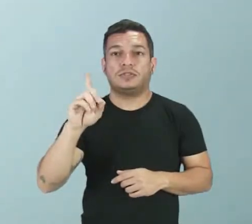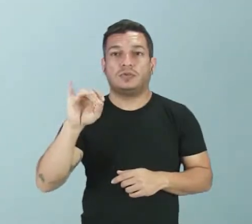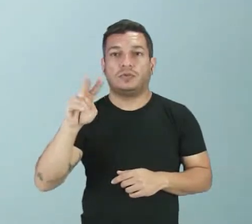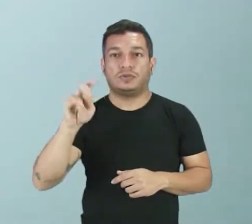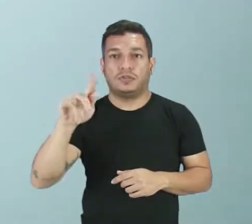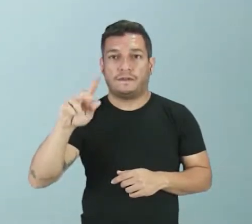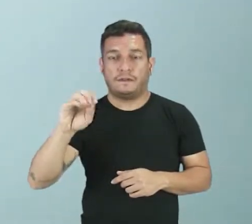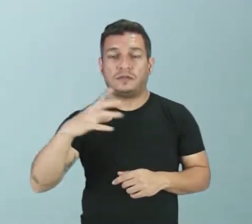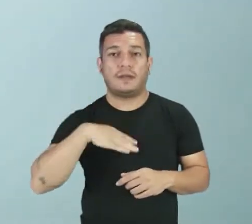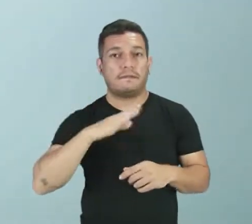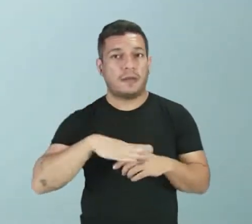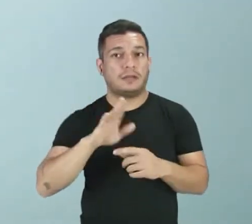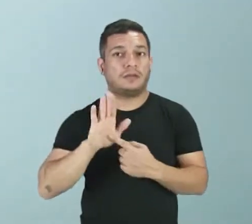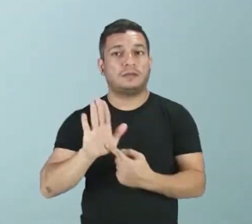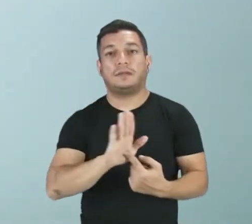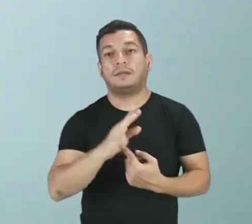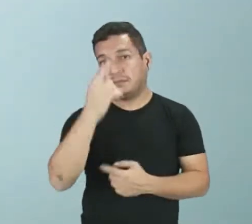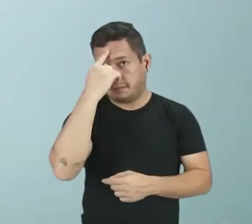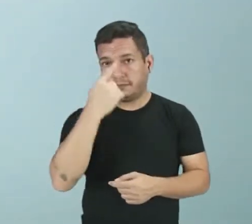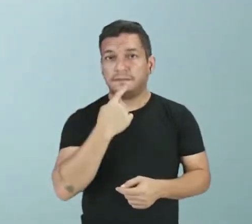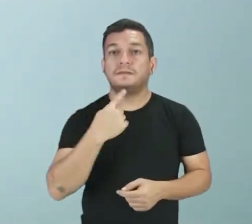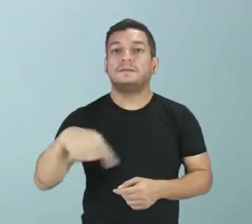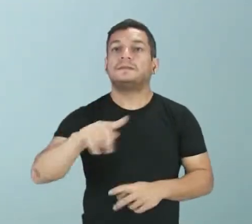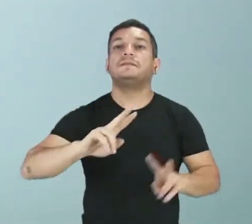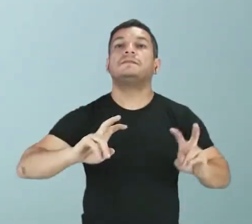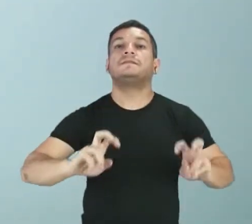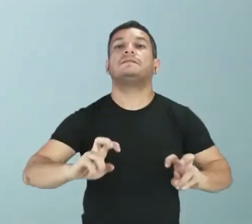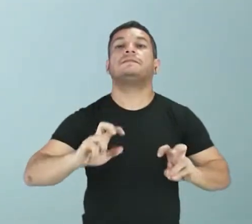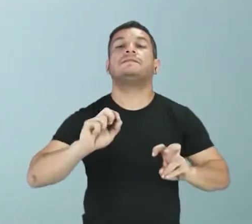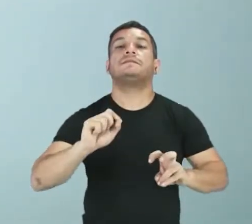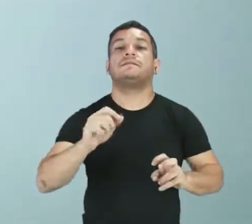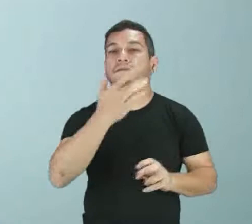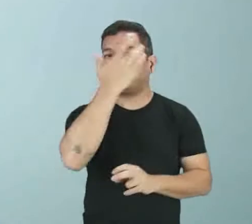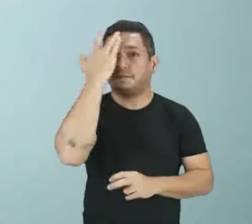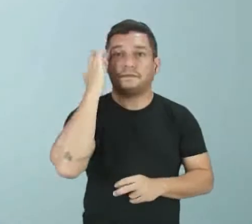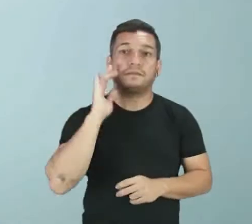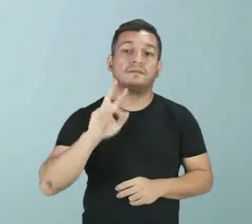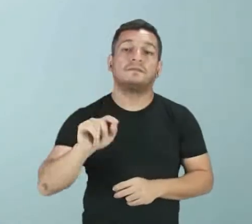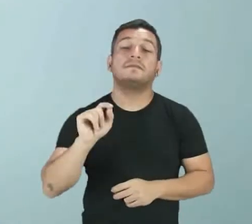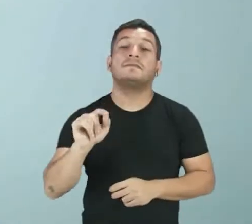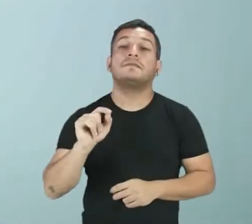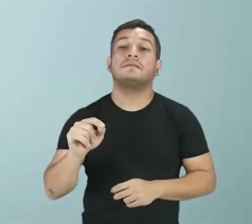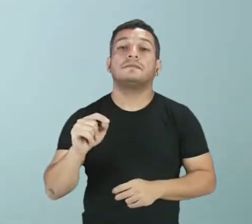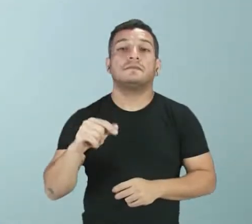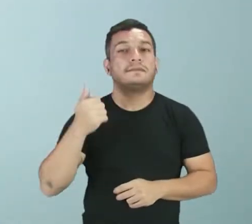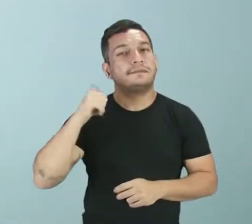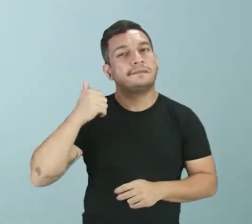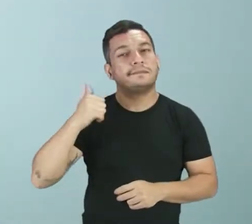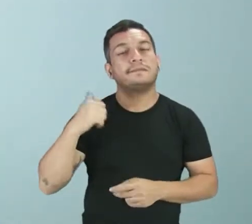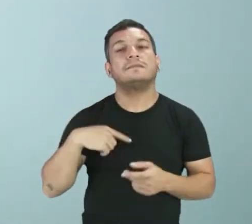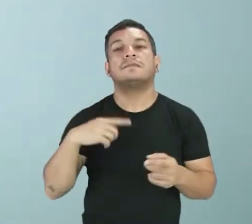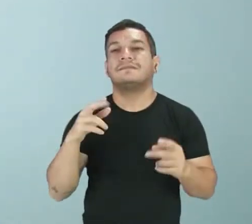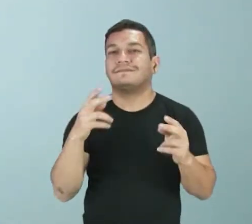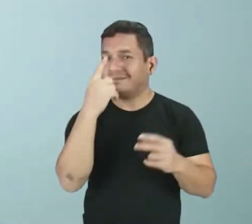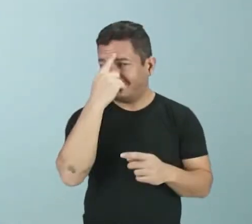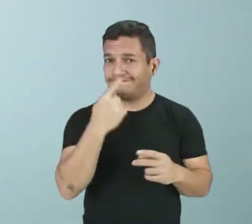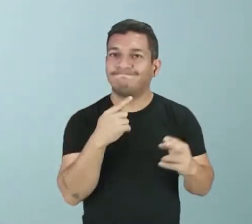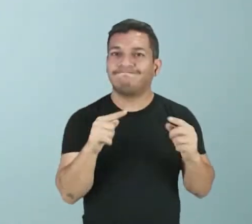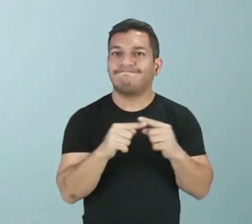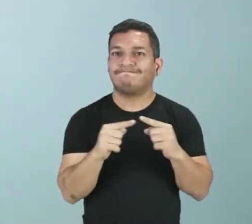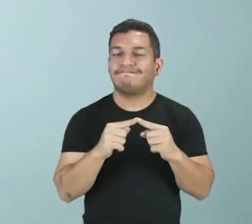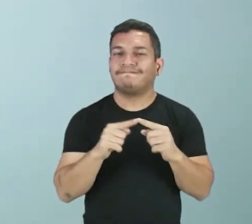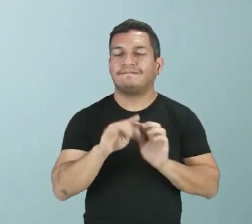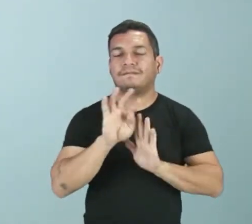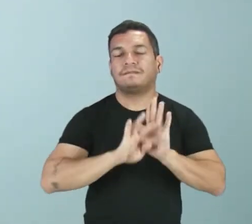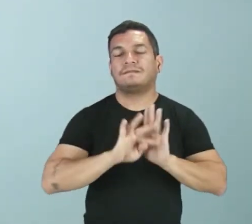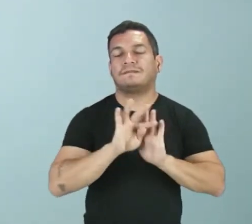fissão nuclear, e eu trouxe uma imagem que, obviamente, se você verificar as pessoas, vai perceber que essa imagem não se relaciona ao